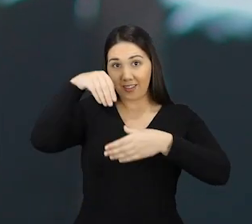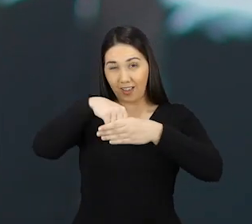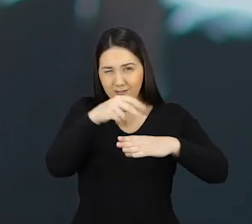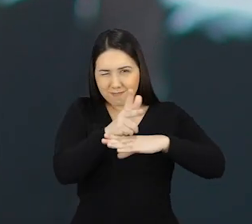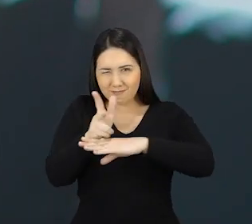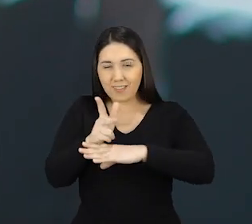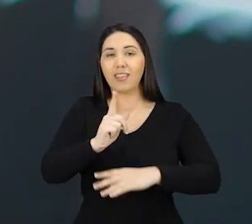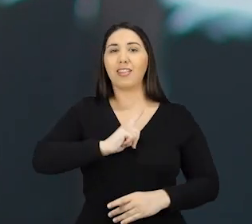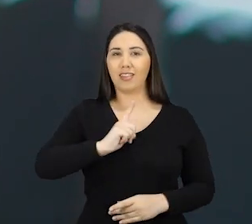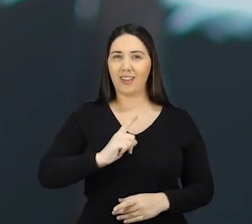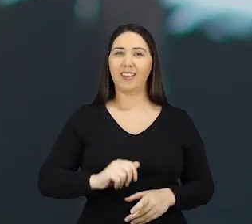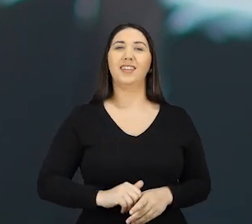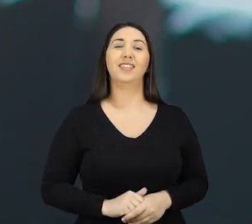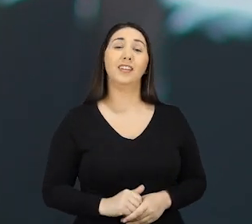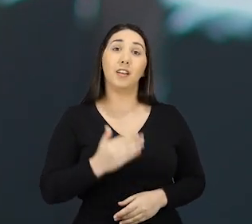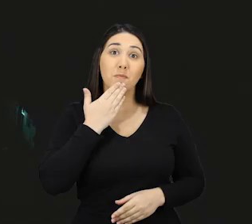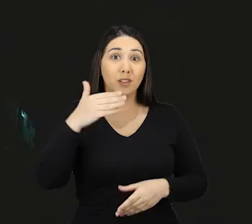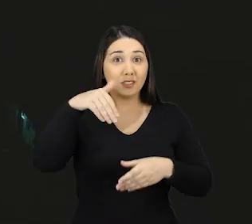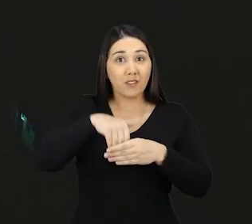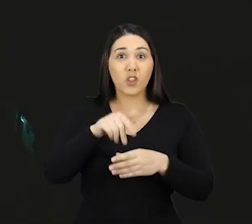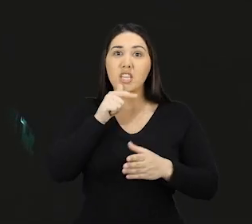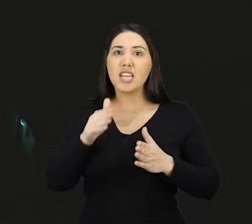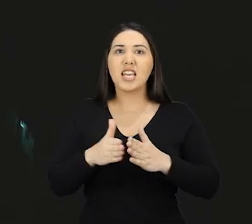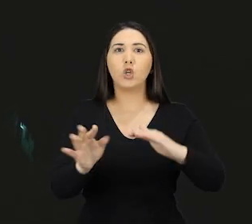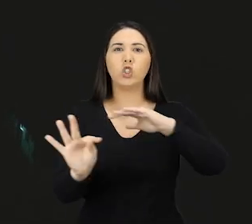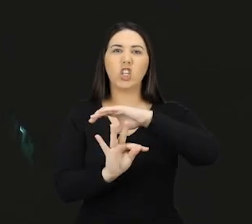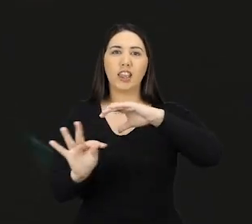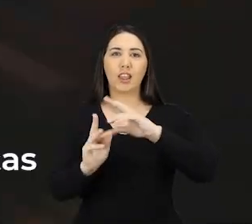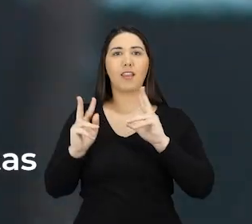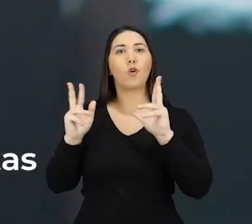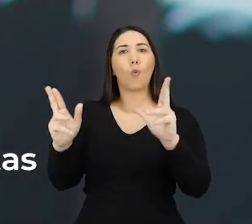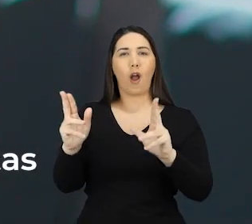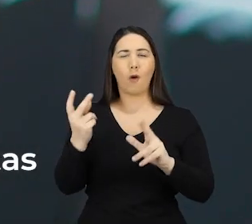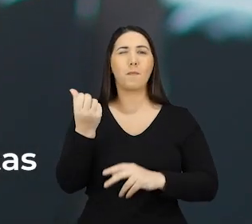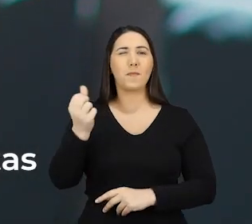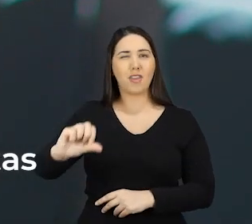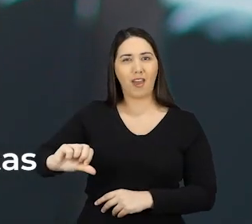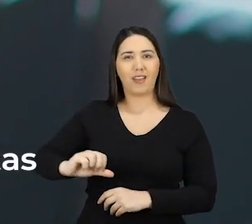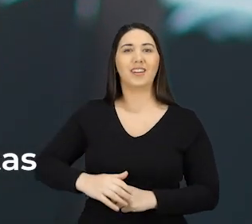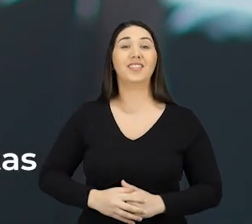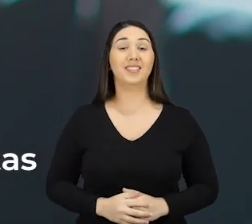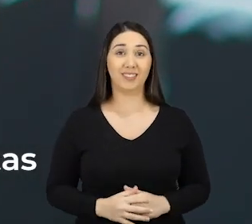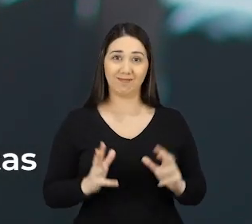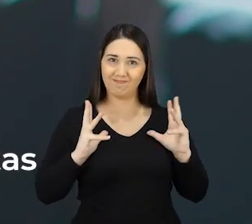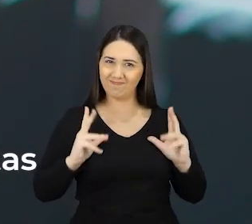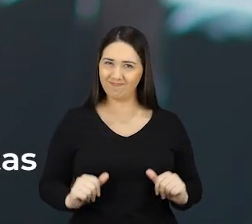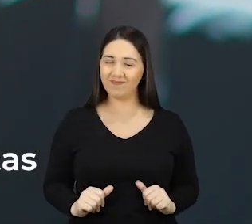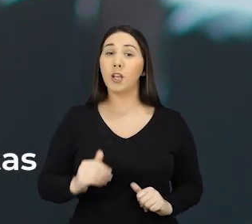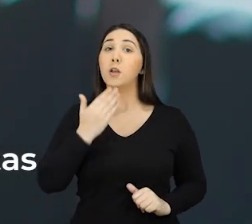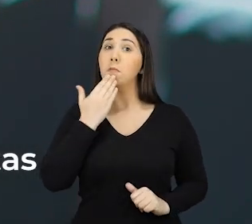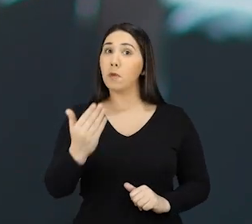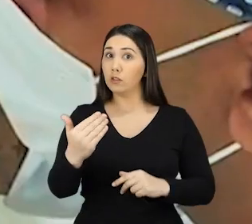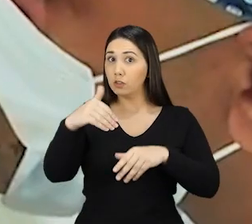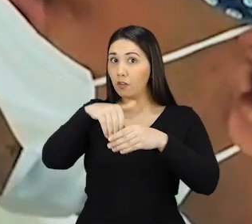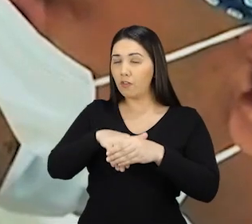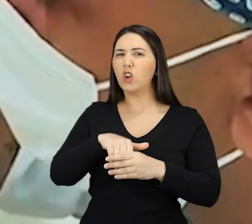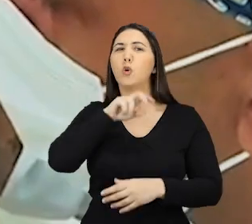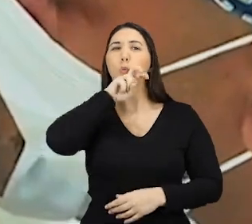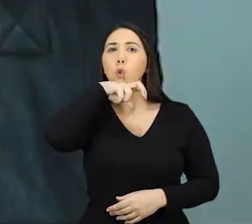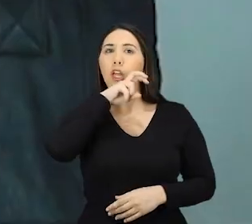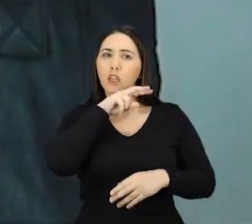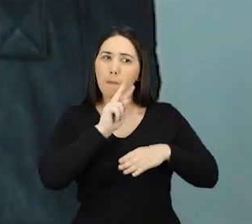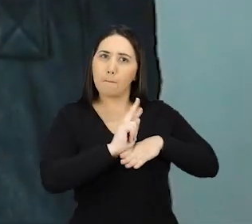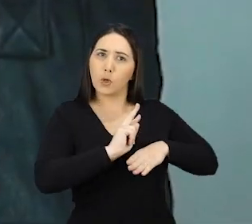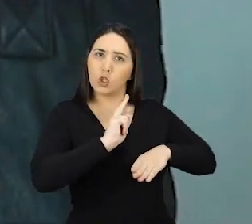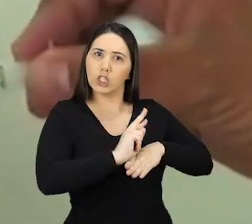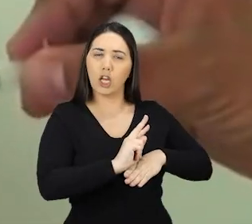o seu voto para a gente fazer no Rio Tietê o que a gente fez no Rio Pinheiros. Eu quero o seu voto para proteger o Butantã dos negacionistas e continuar